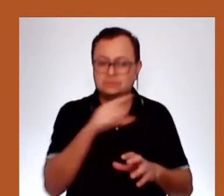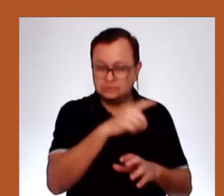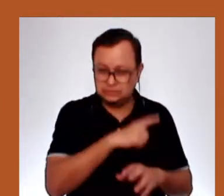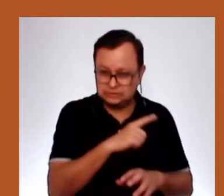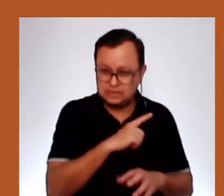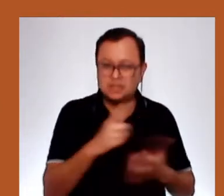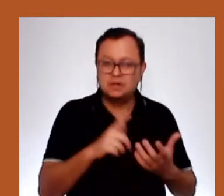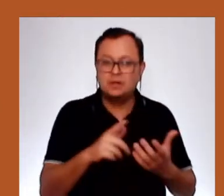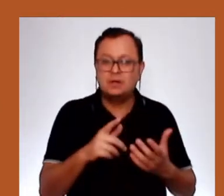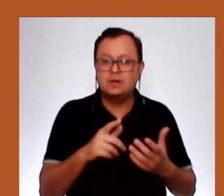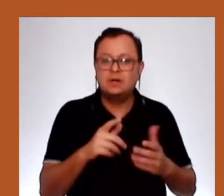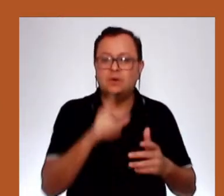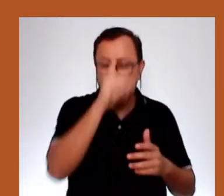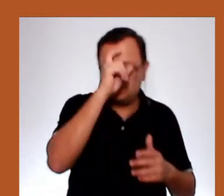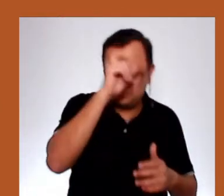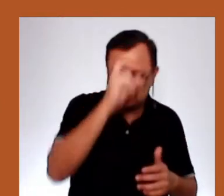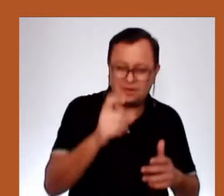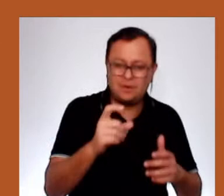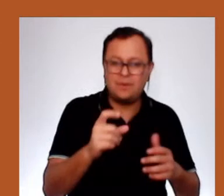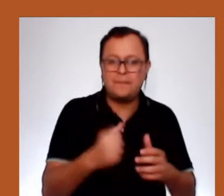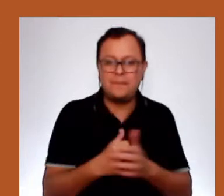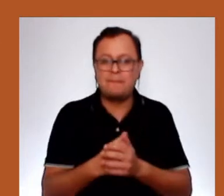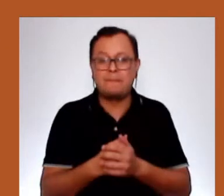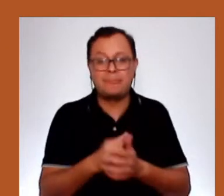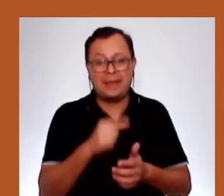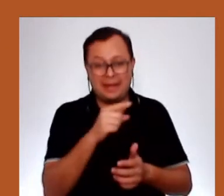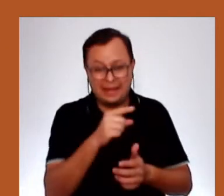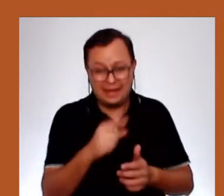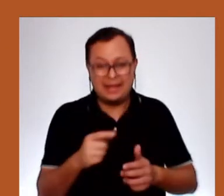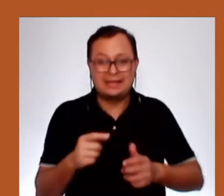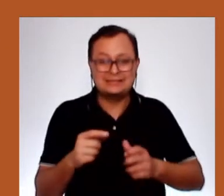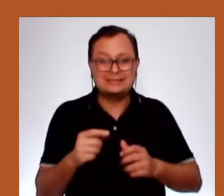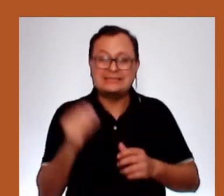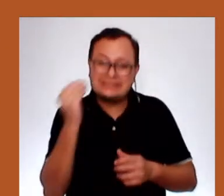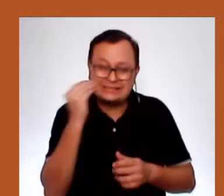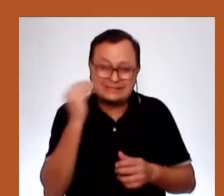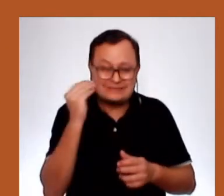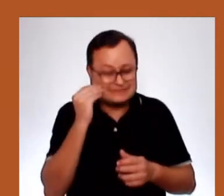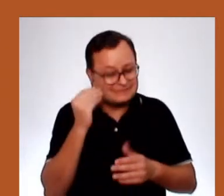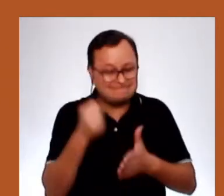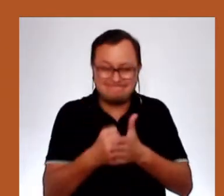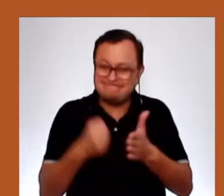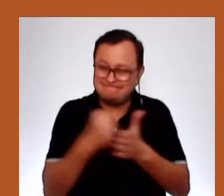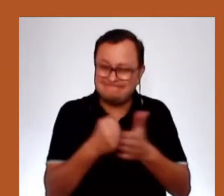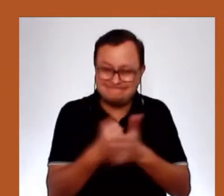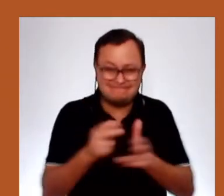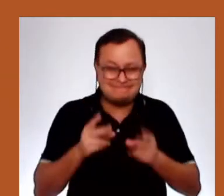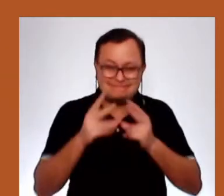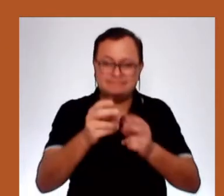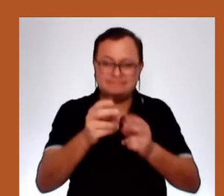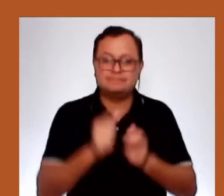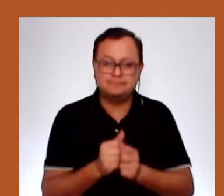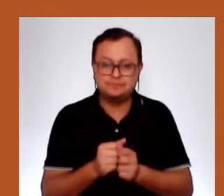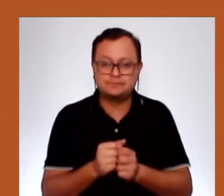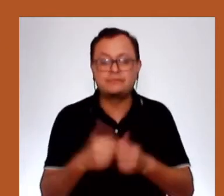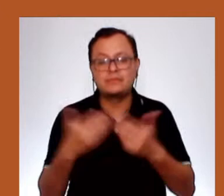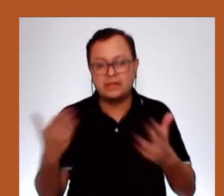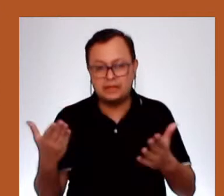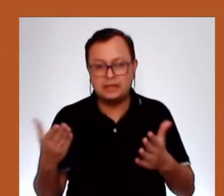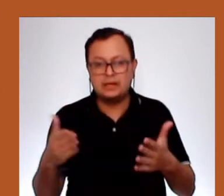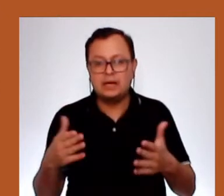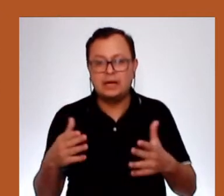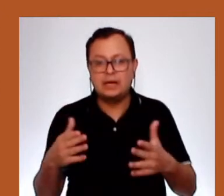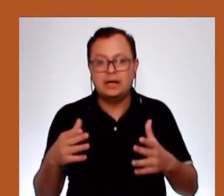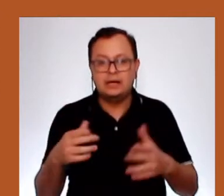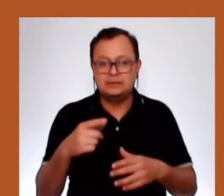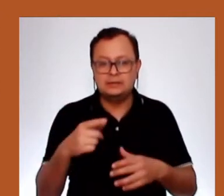agressivo, para poder sobreviver. E essa ação de encerramento, ela é